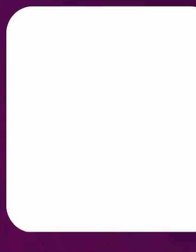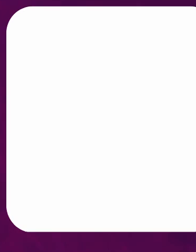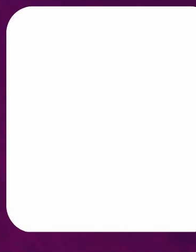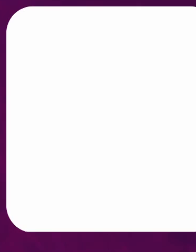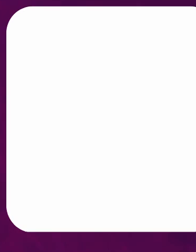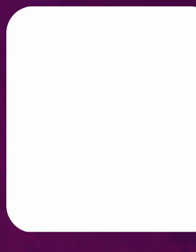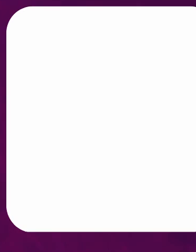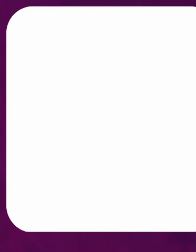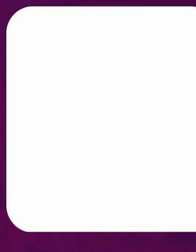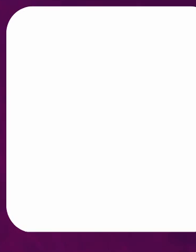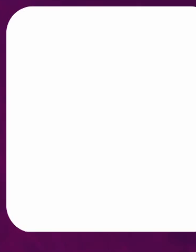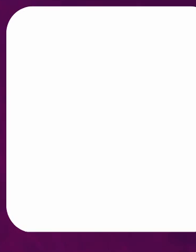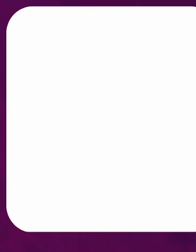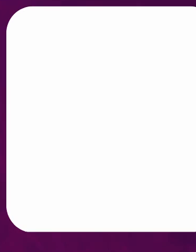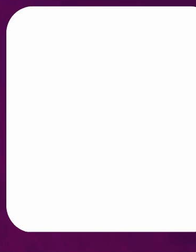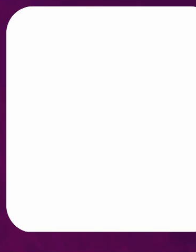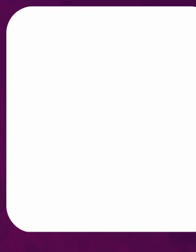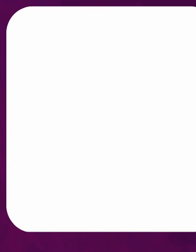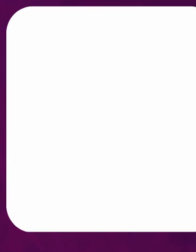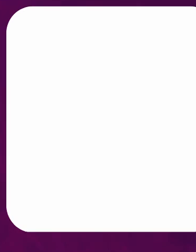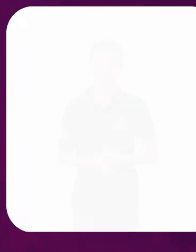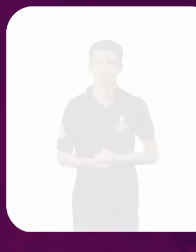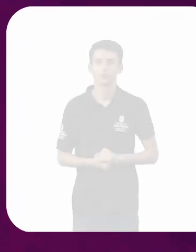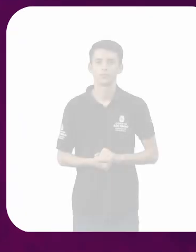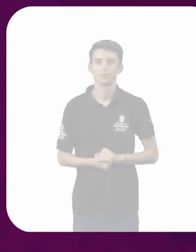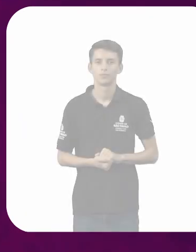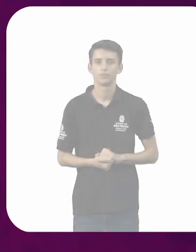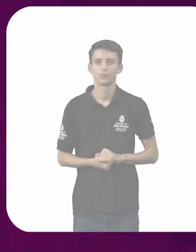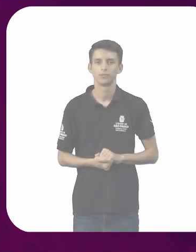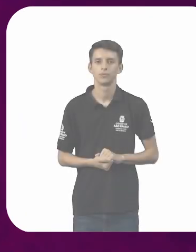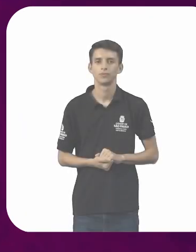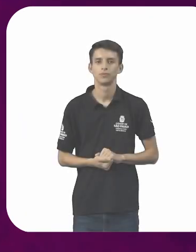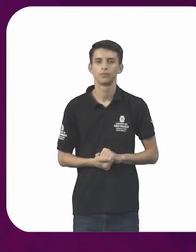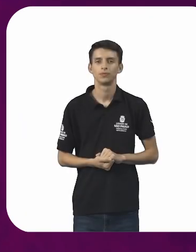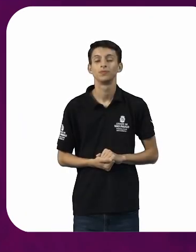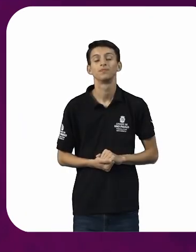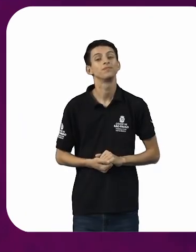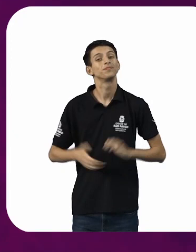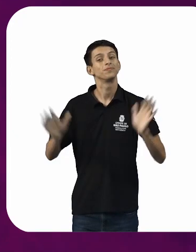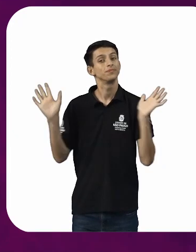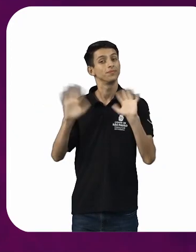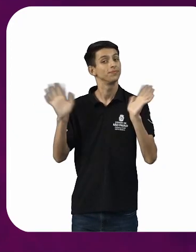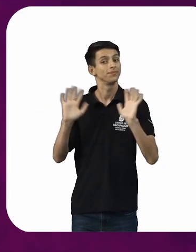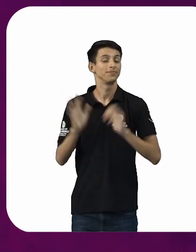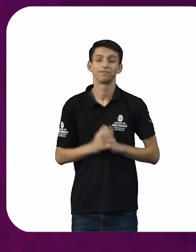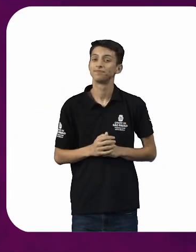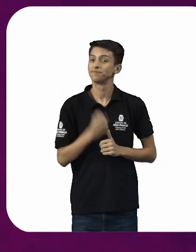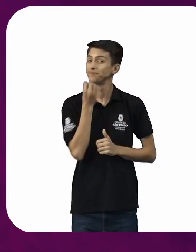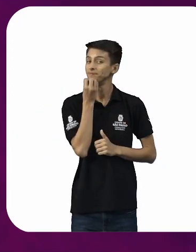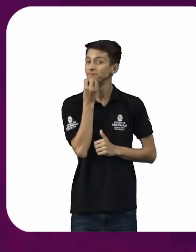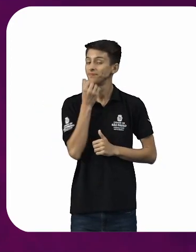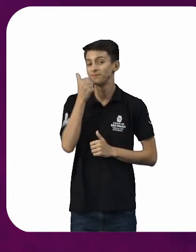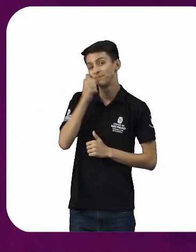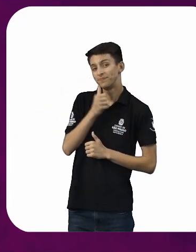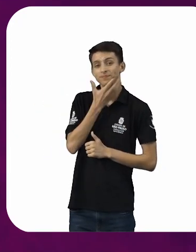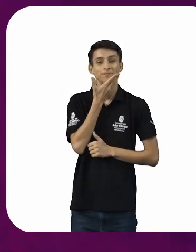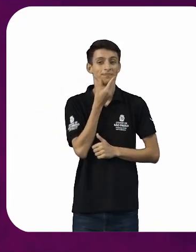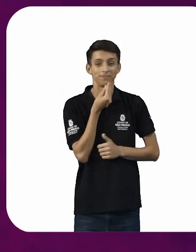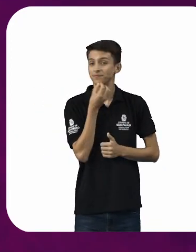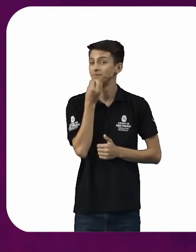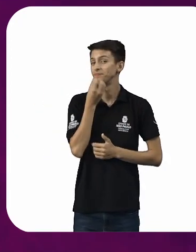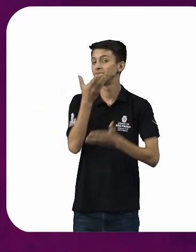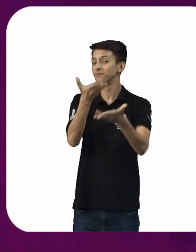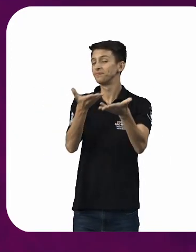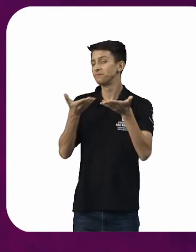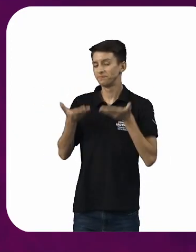gestora de projetos em compliance, D&I e ESG, mestranda pela Universidade do Estado de São Paulo, a USP, e pesquisadora em políticas públicas de diversidade e inclusão. Presidente da